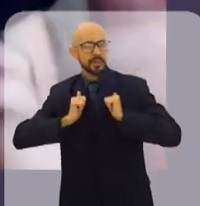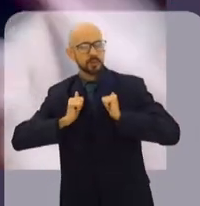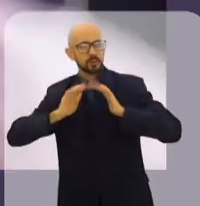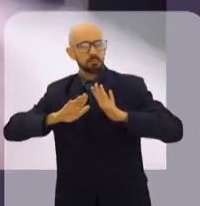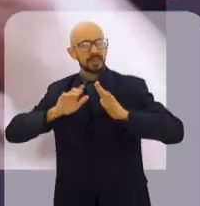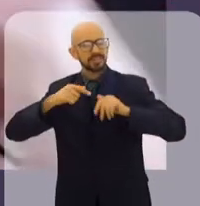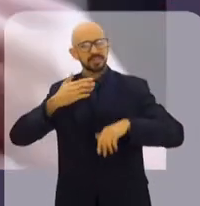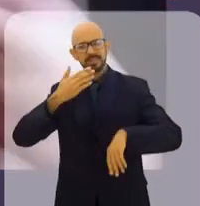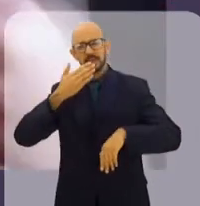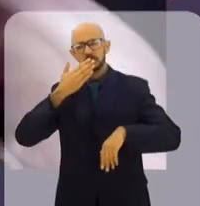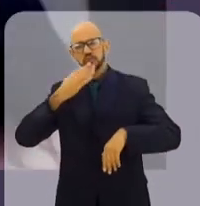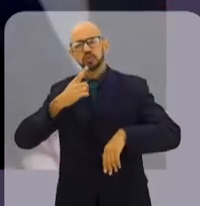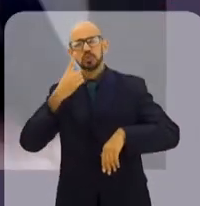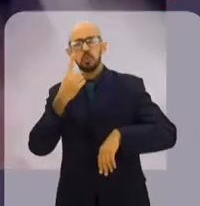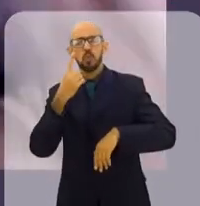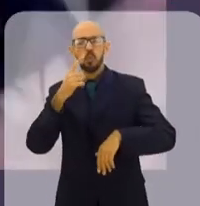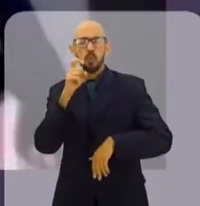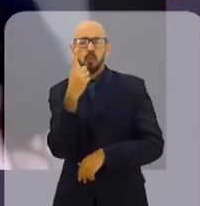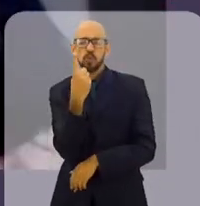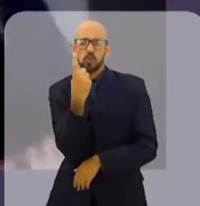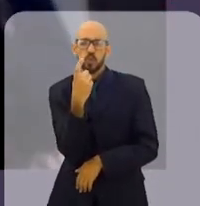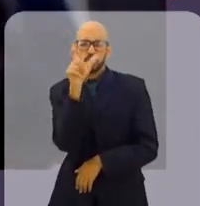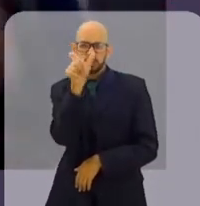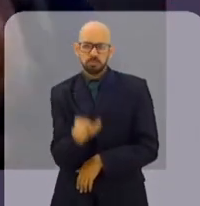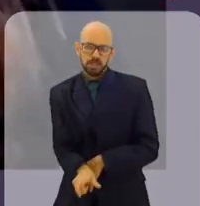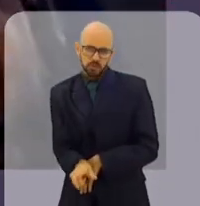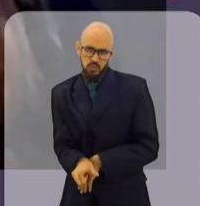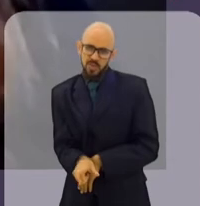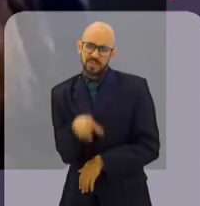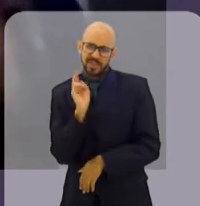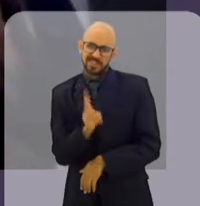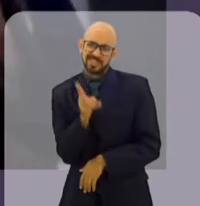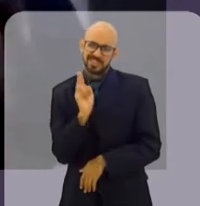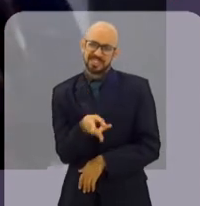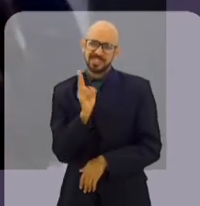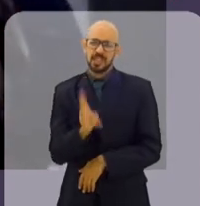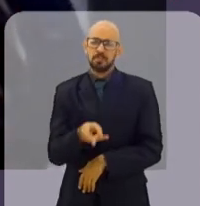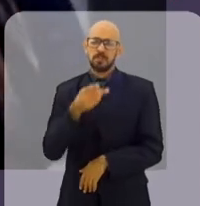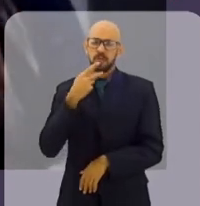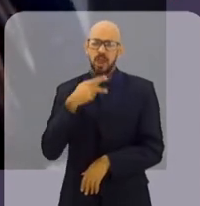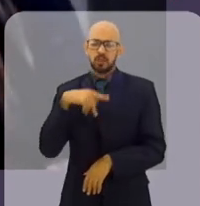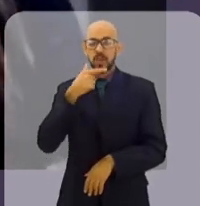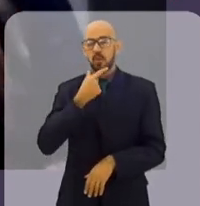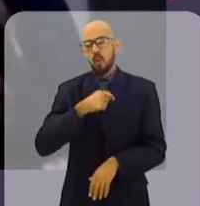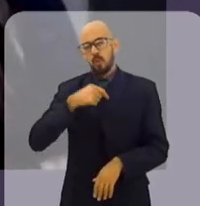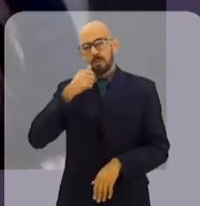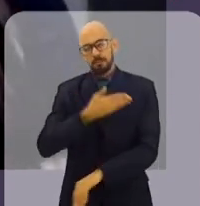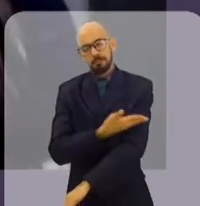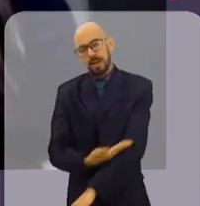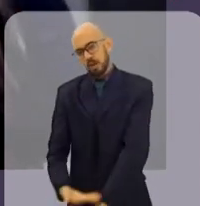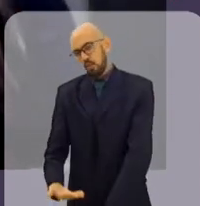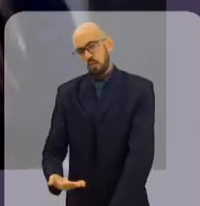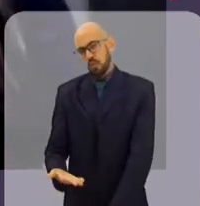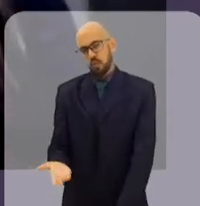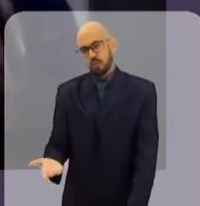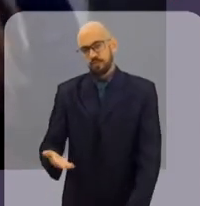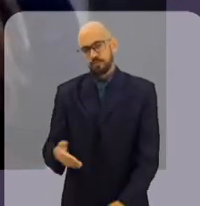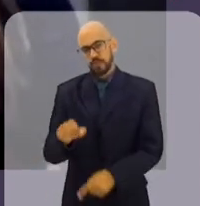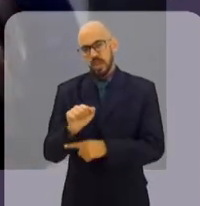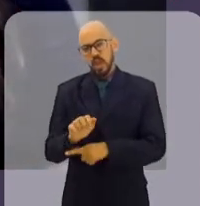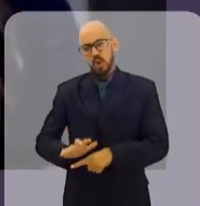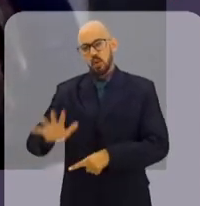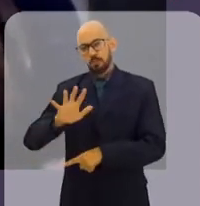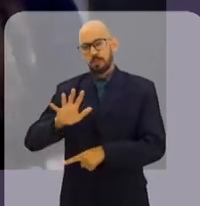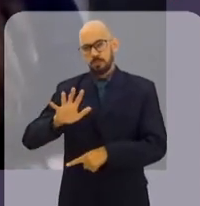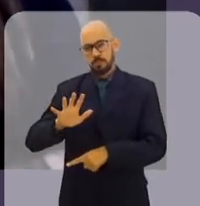de um homem branco, europeu. Então, discute um pouco essas questões, né, esses pesos que vão